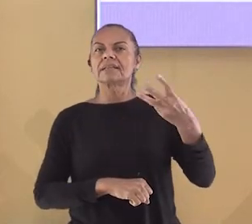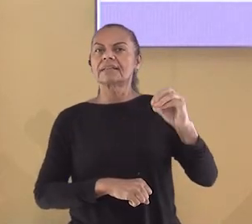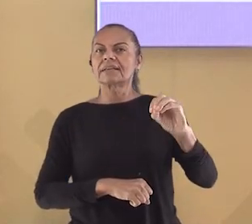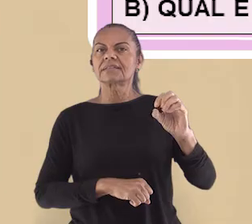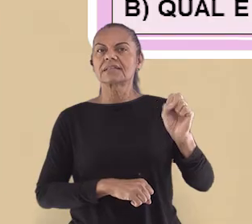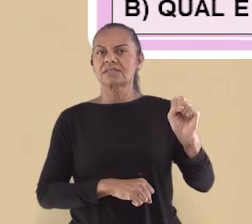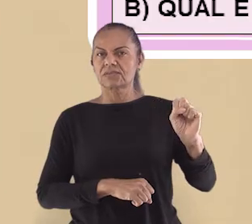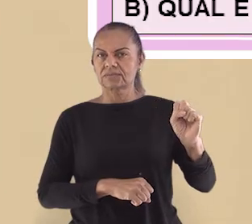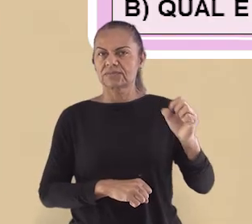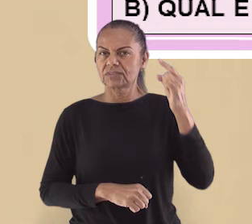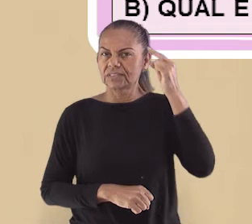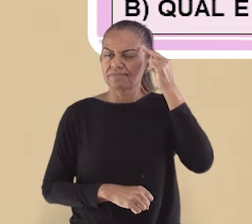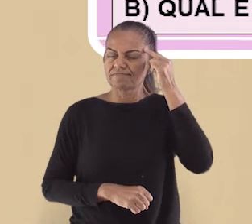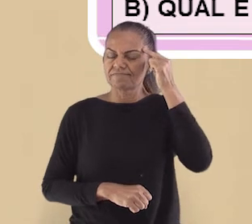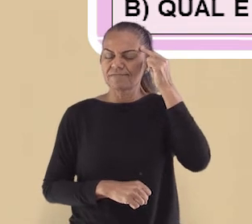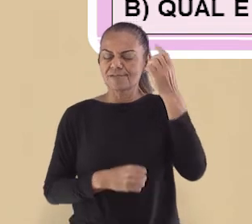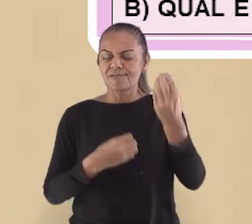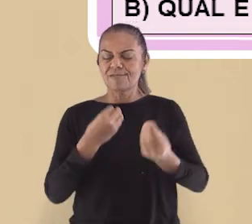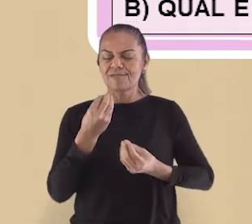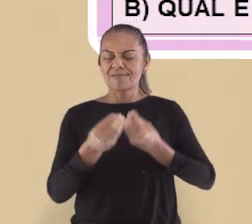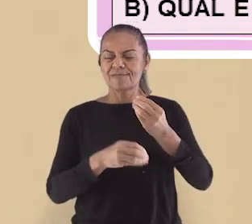pensar.